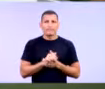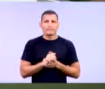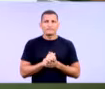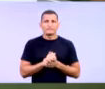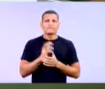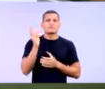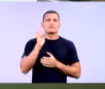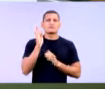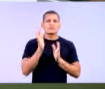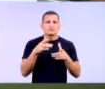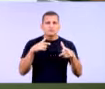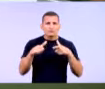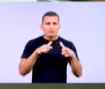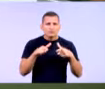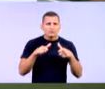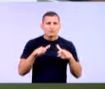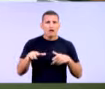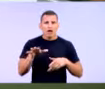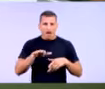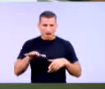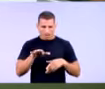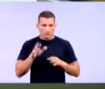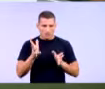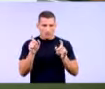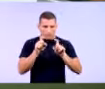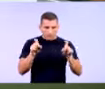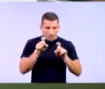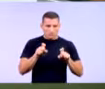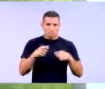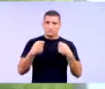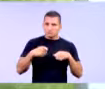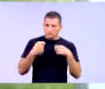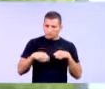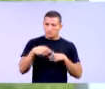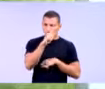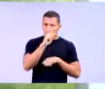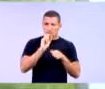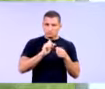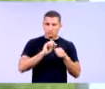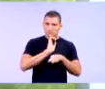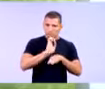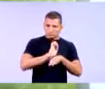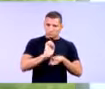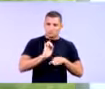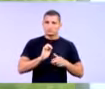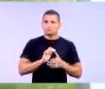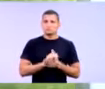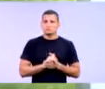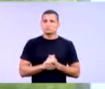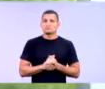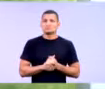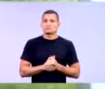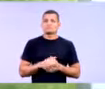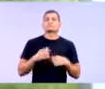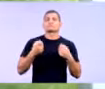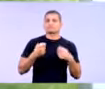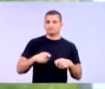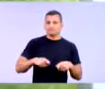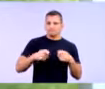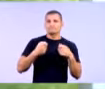Quem já trabalha na área. No caso, ele fala que ele trabalha na área, ele precisa ir fazer o estágio. E aí o que eu tenho para te responder é que